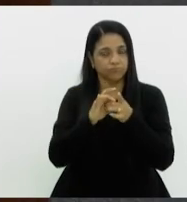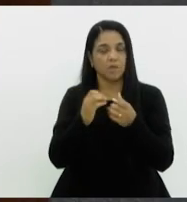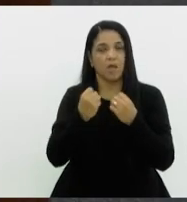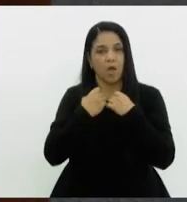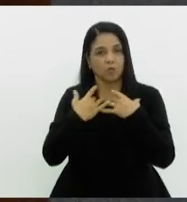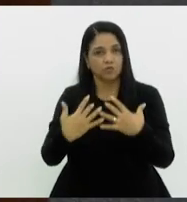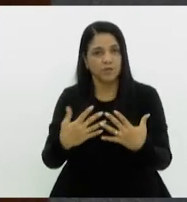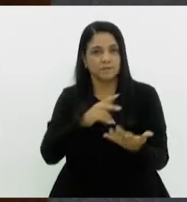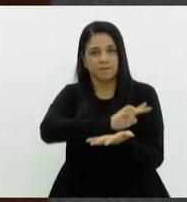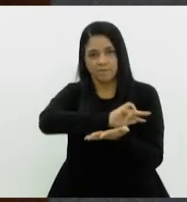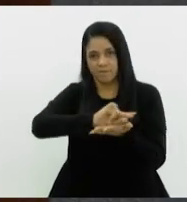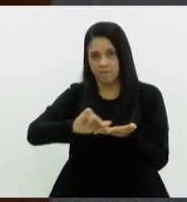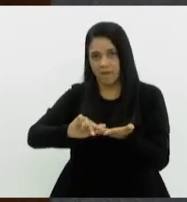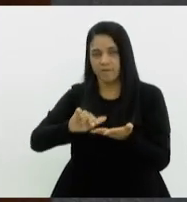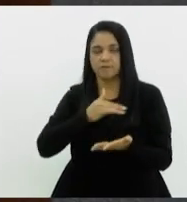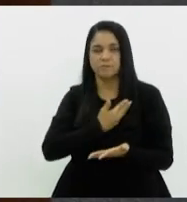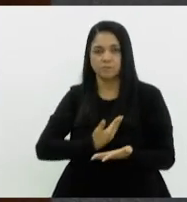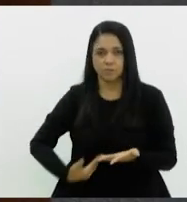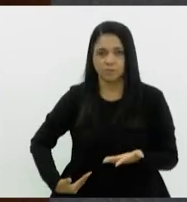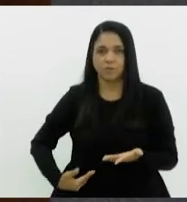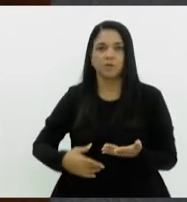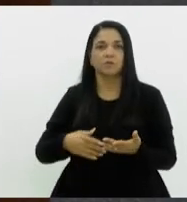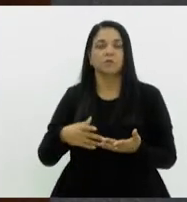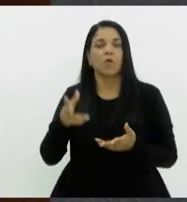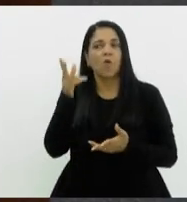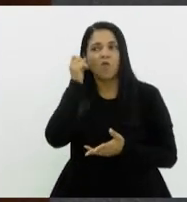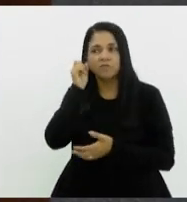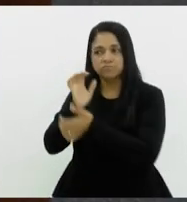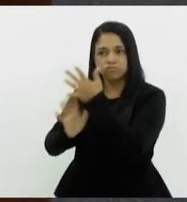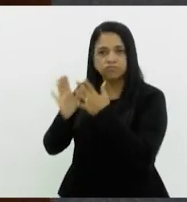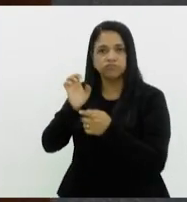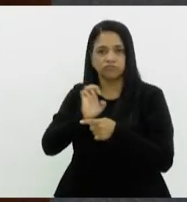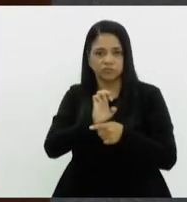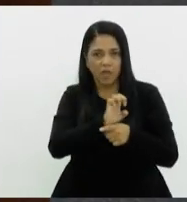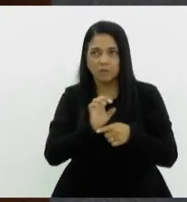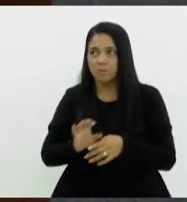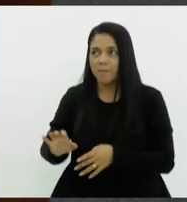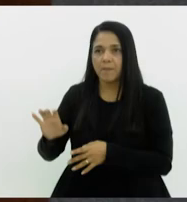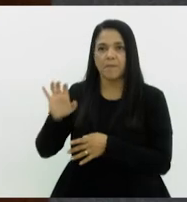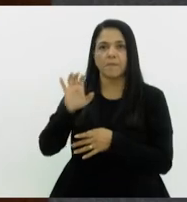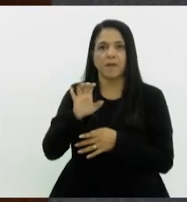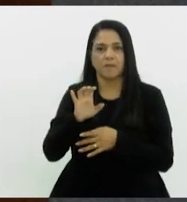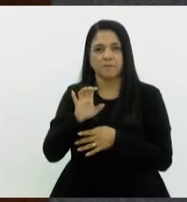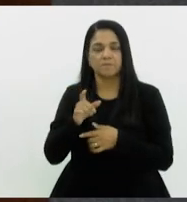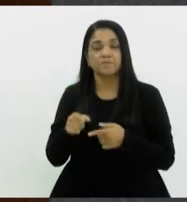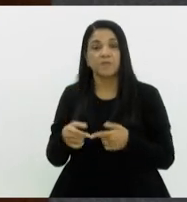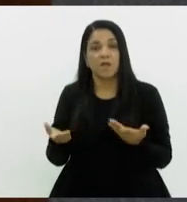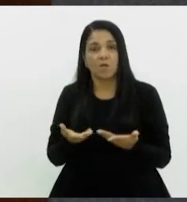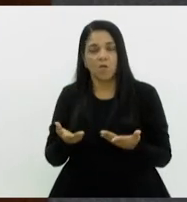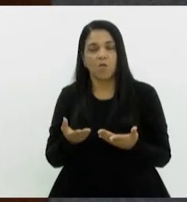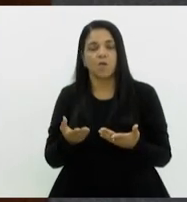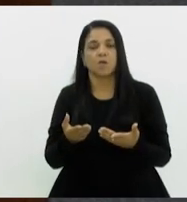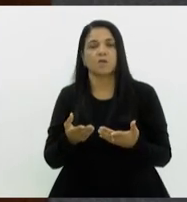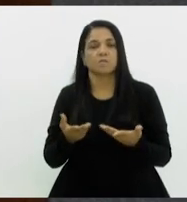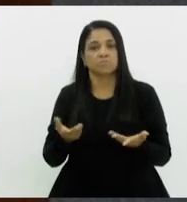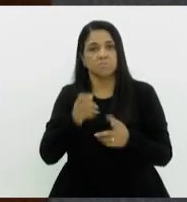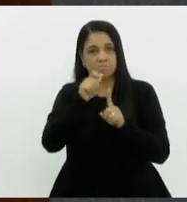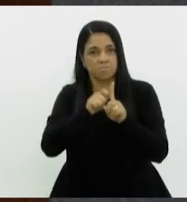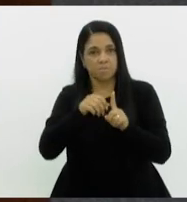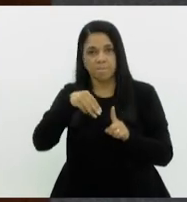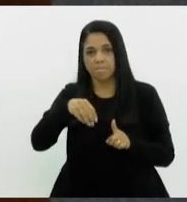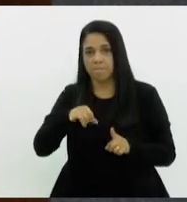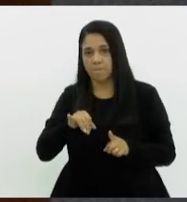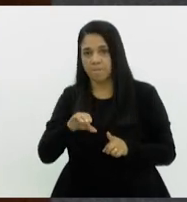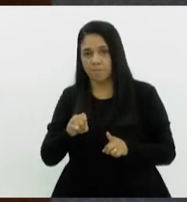audiências públicas e escutas por todo o Estado do Rio de Janeiro. E agora, no mês de maio,